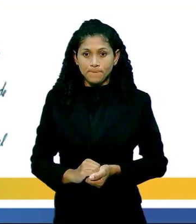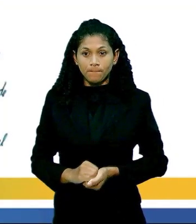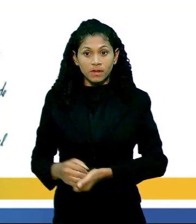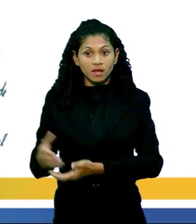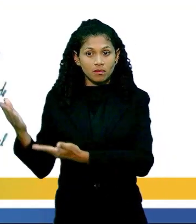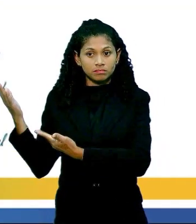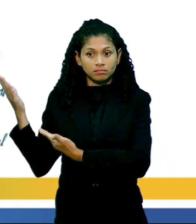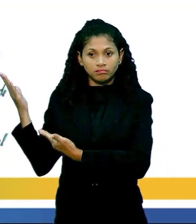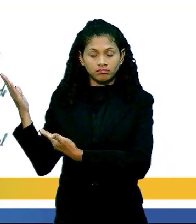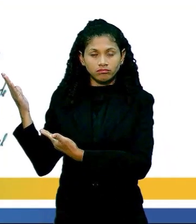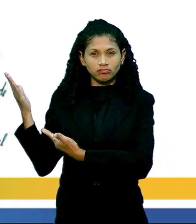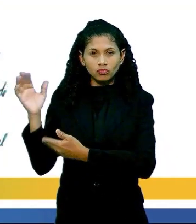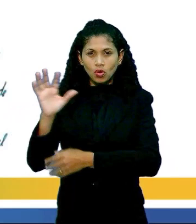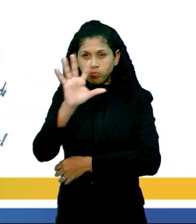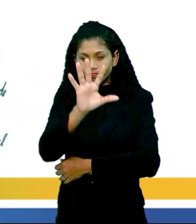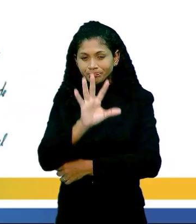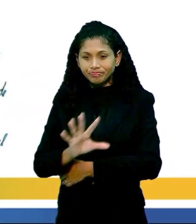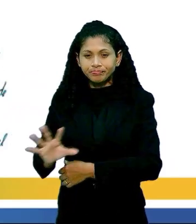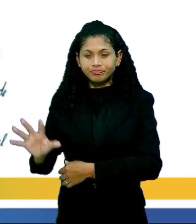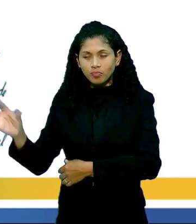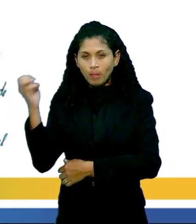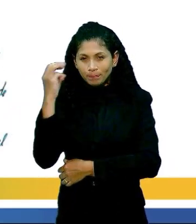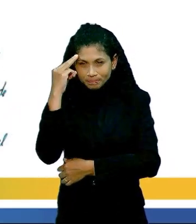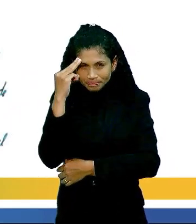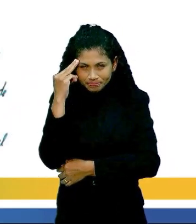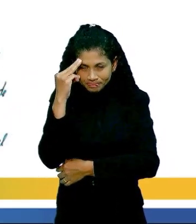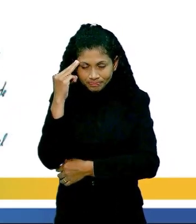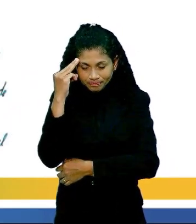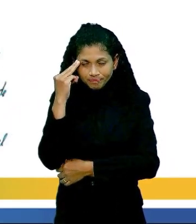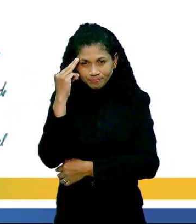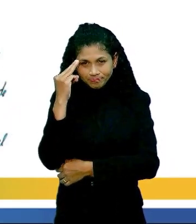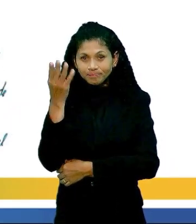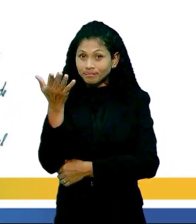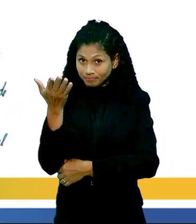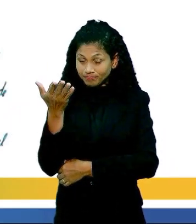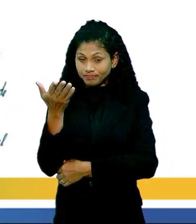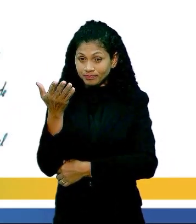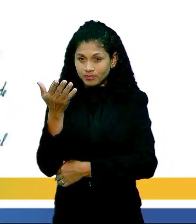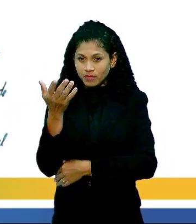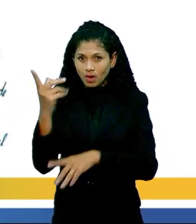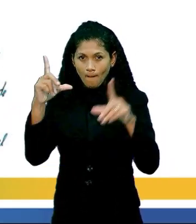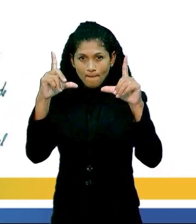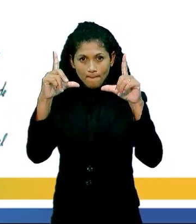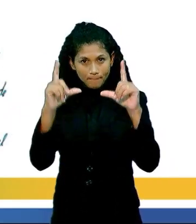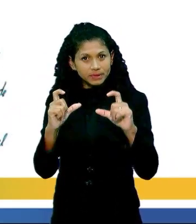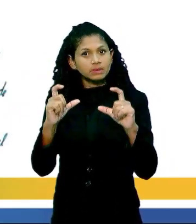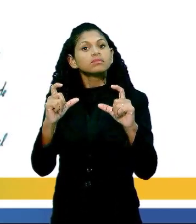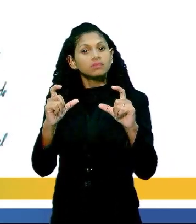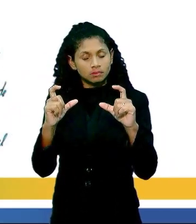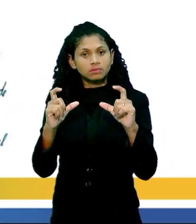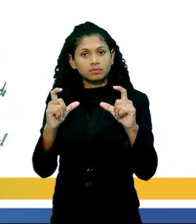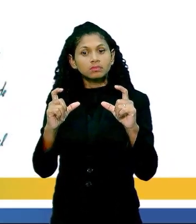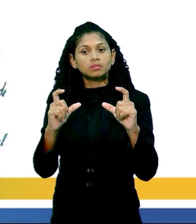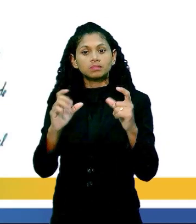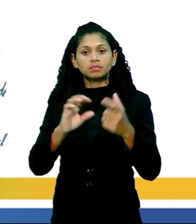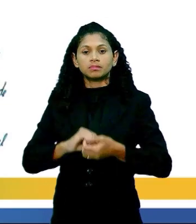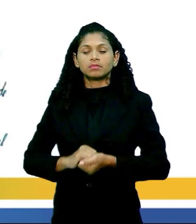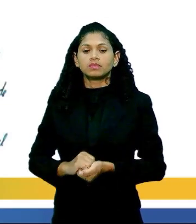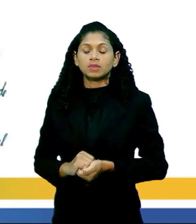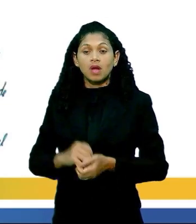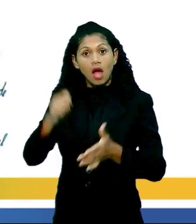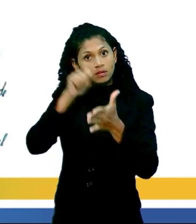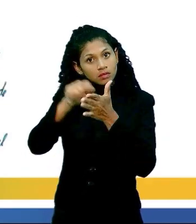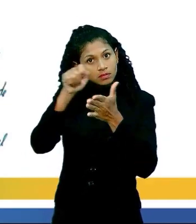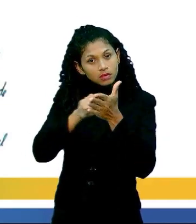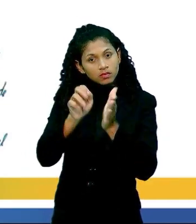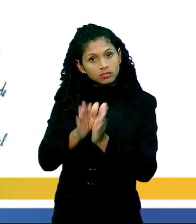Aqui um mapinha para a gente não se perder. Vocês vão fazer um print e anota aí no caderno